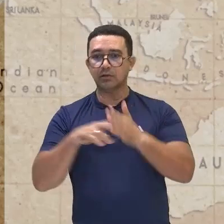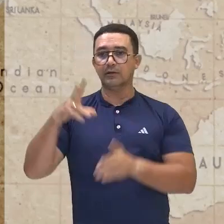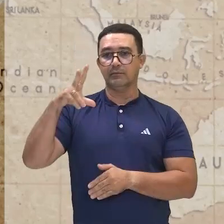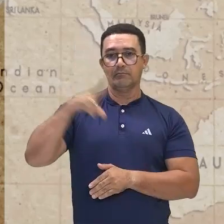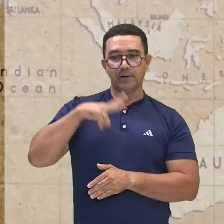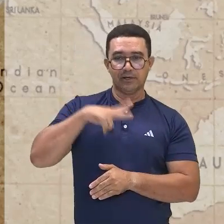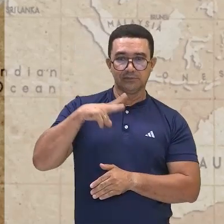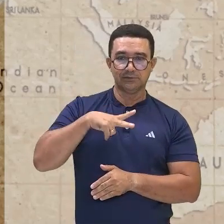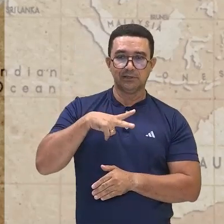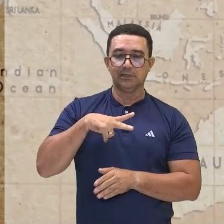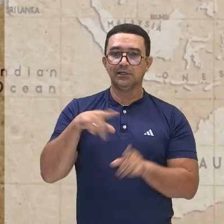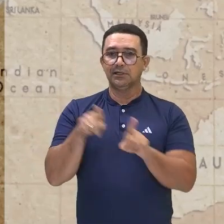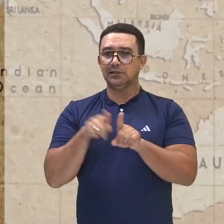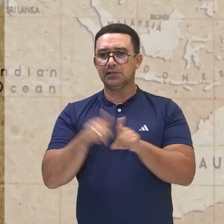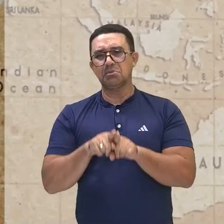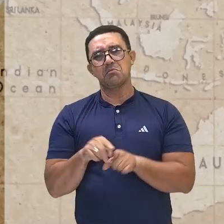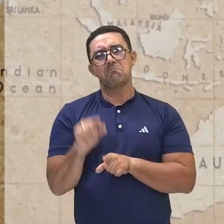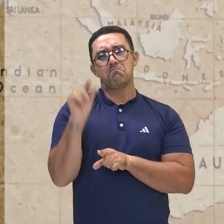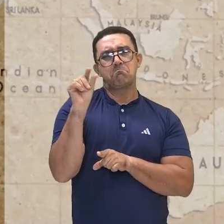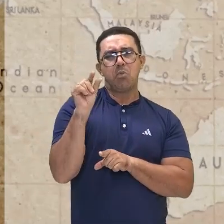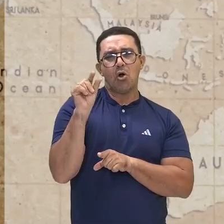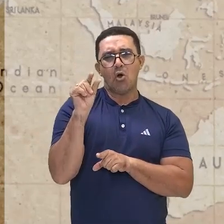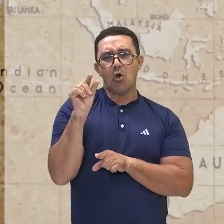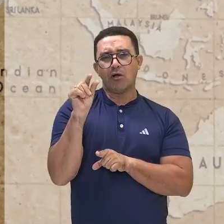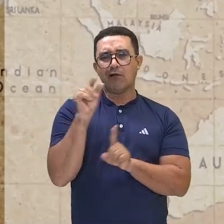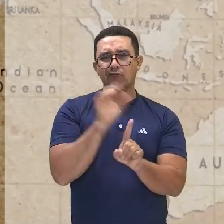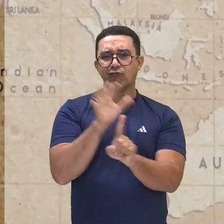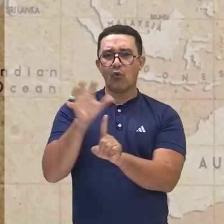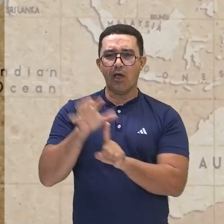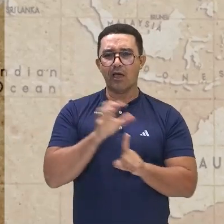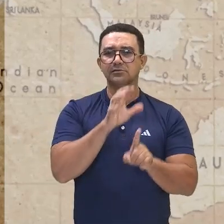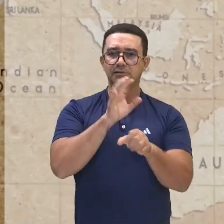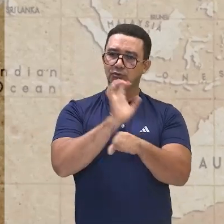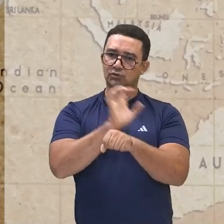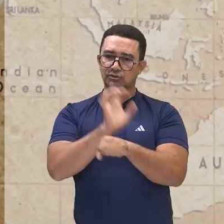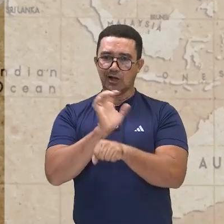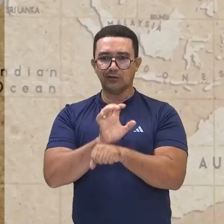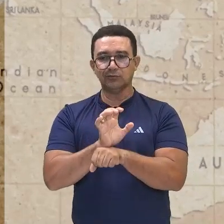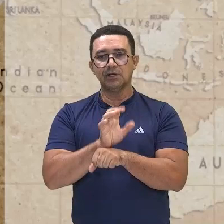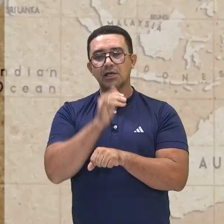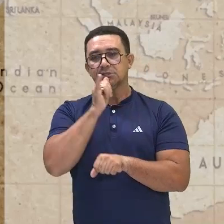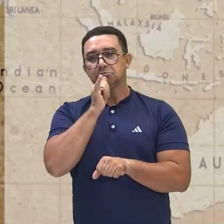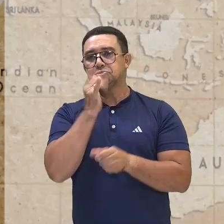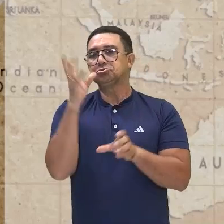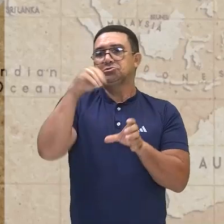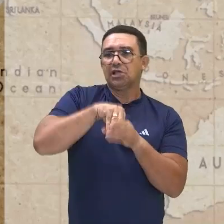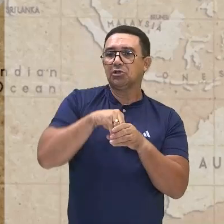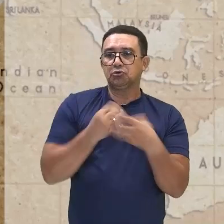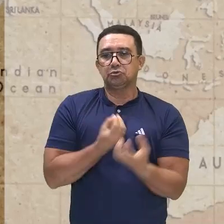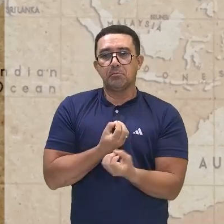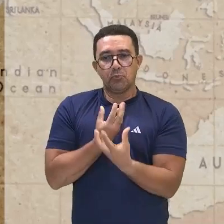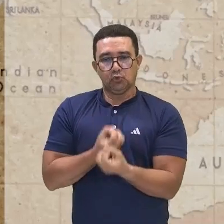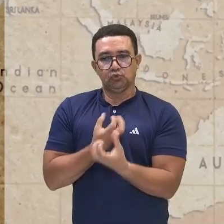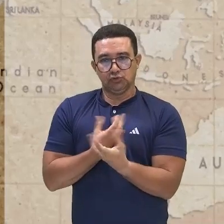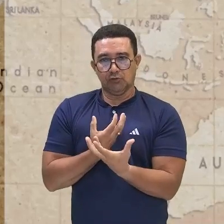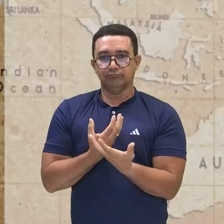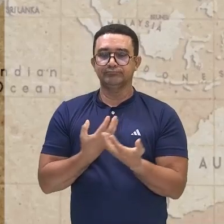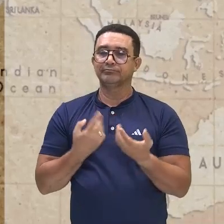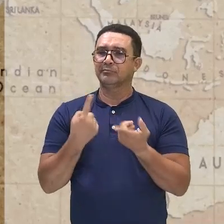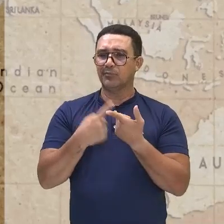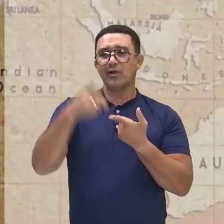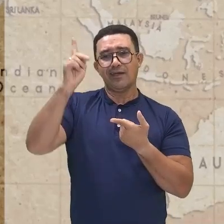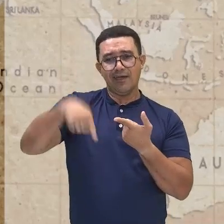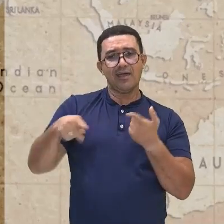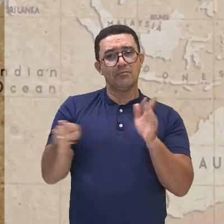pouca intervenção do Estado quanto às questões dos meios de produção. Até porque esses meios de produção são privados